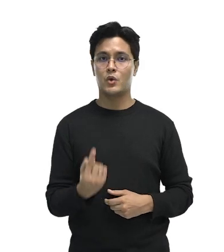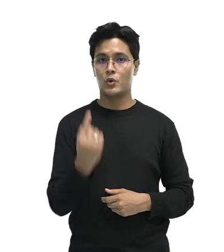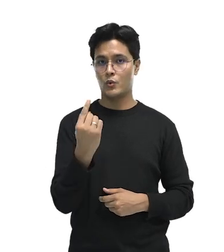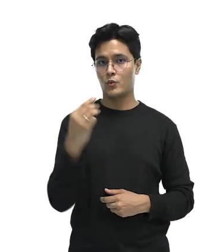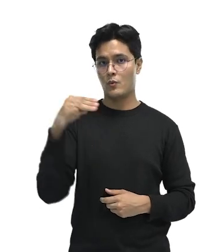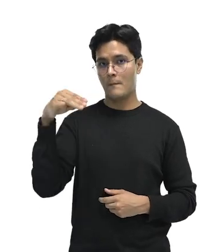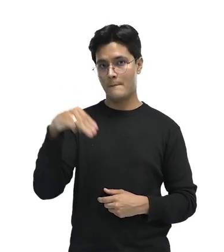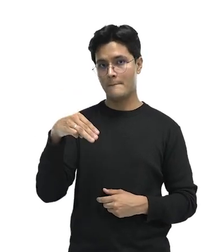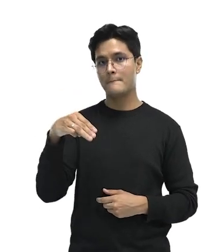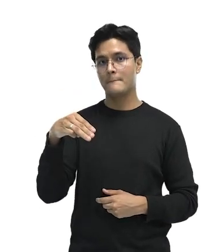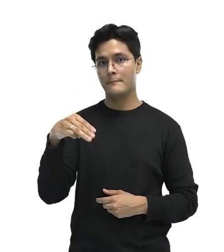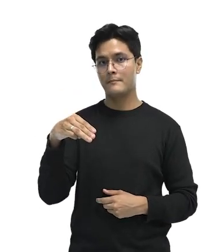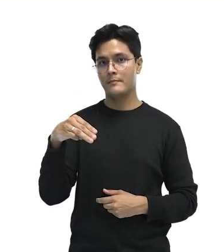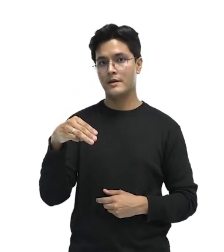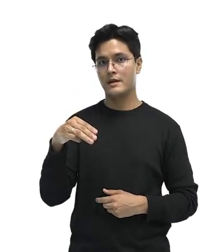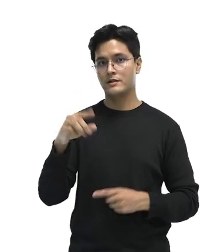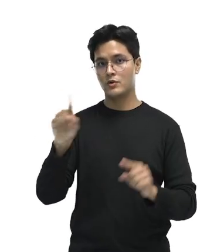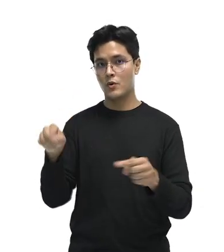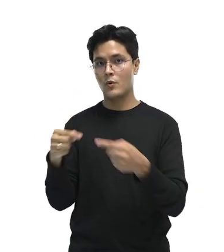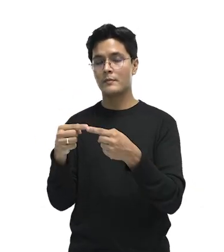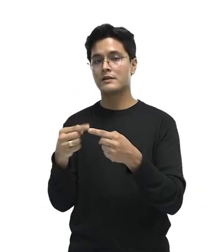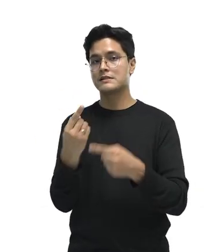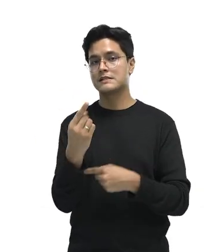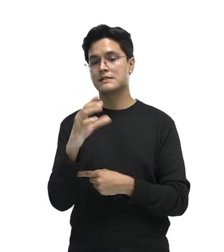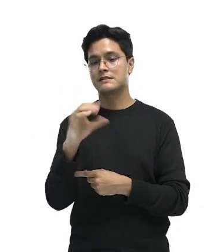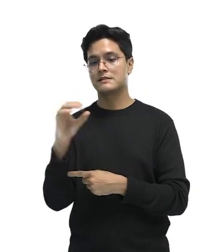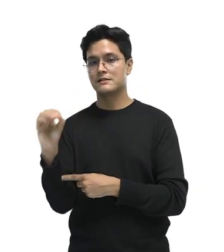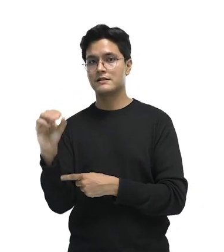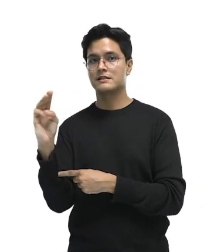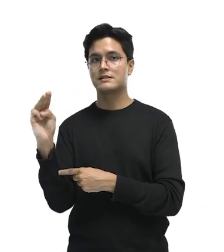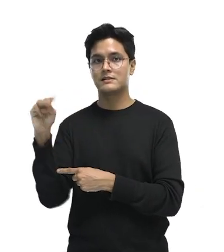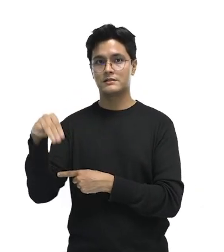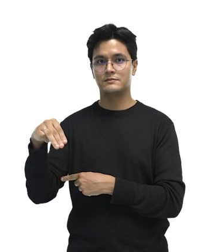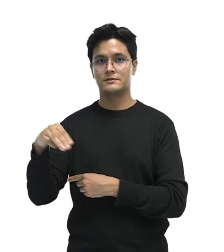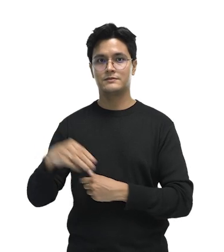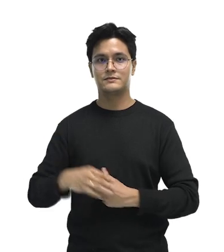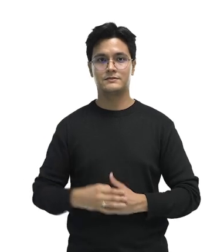metro cabem 100 centímetros.